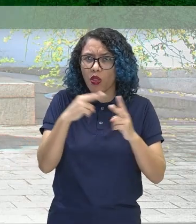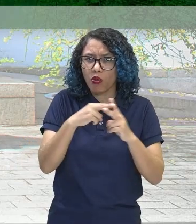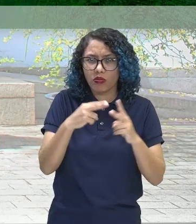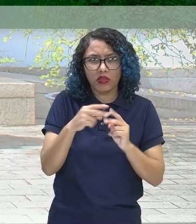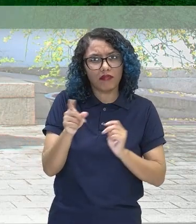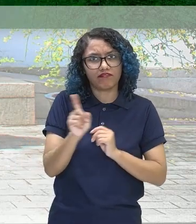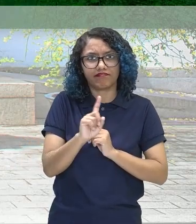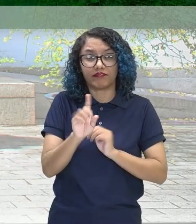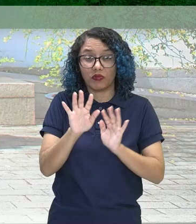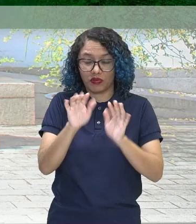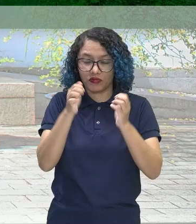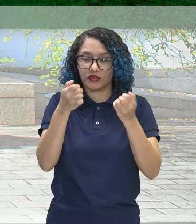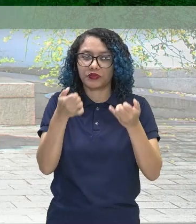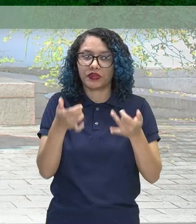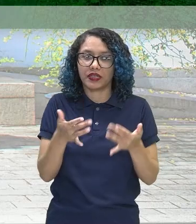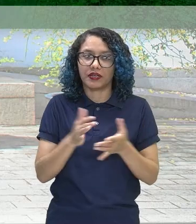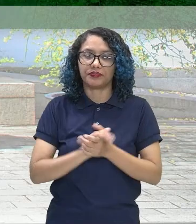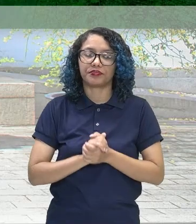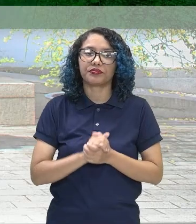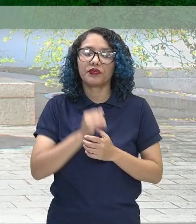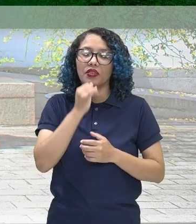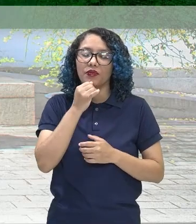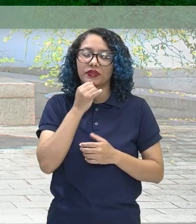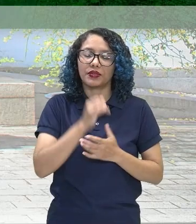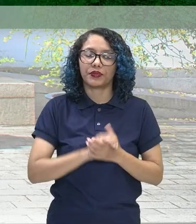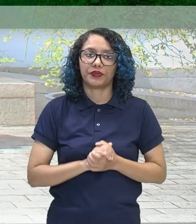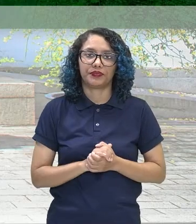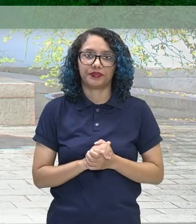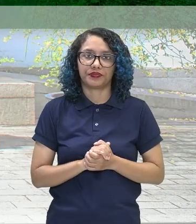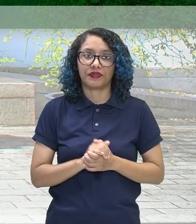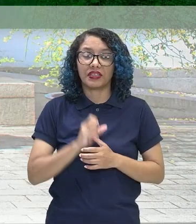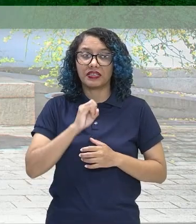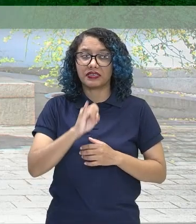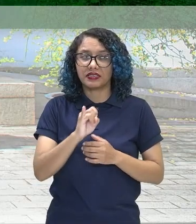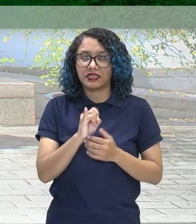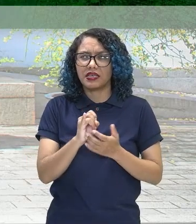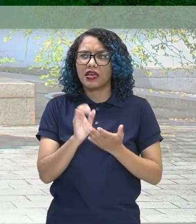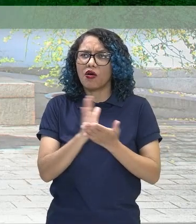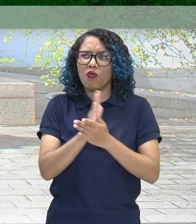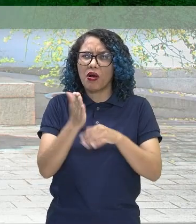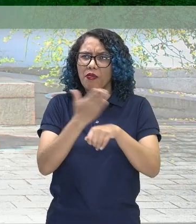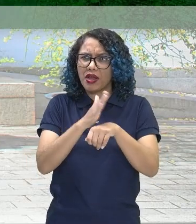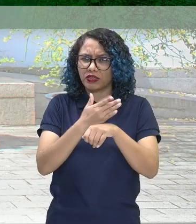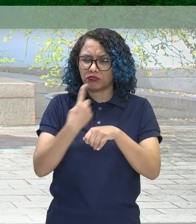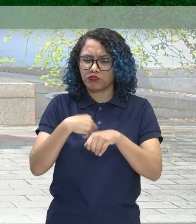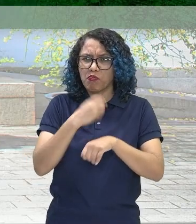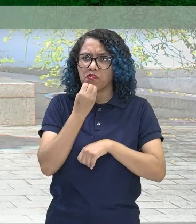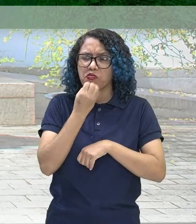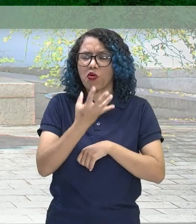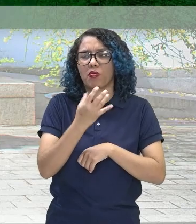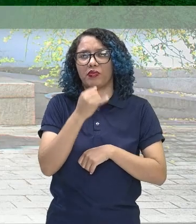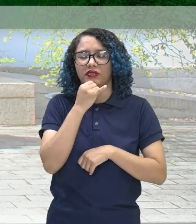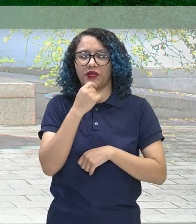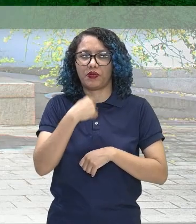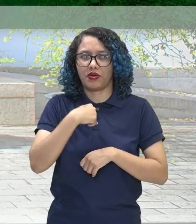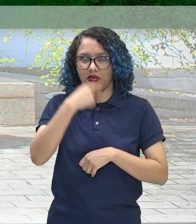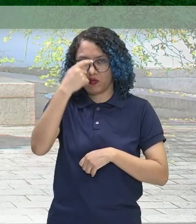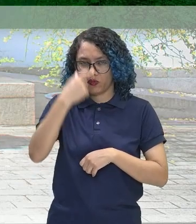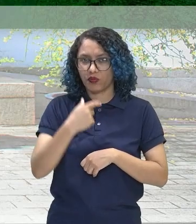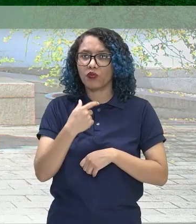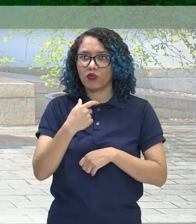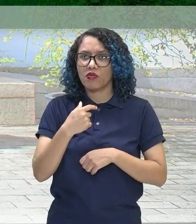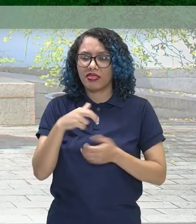tentar explicar para vocês. Sabe quando a gente sabe fazer uma coisa muito bem? Vamos supor, no meu caso, eu gosto muito